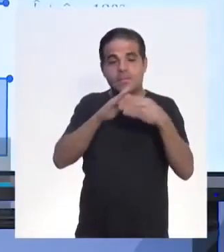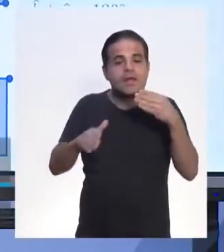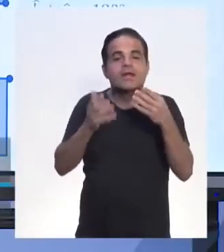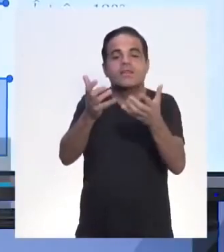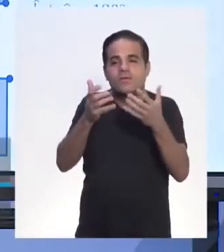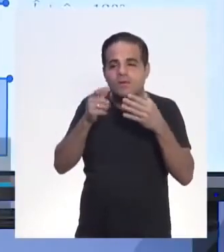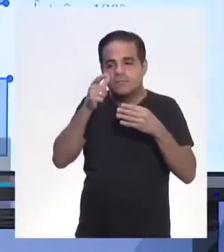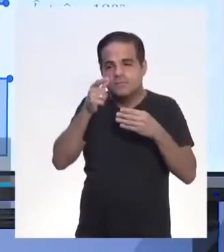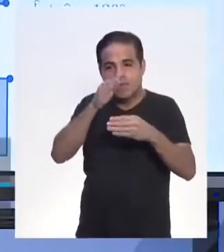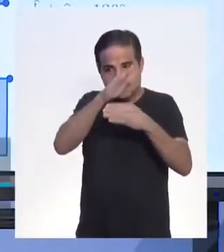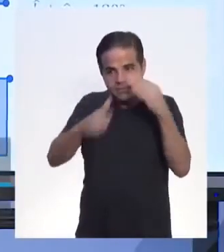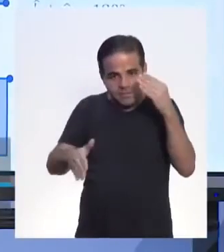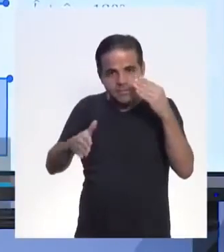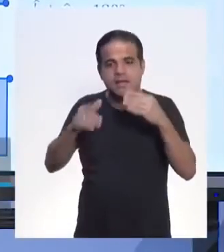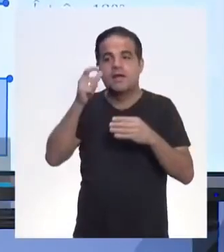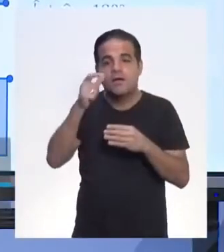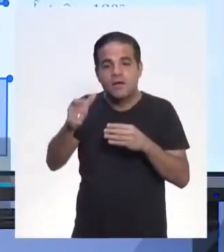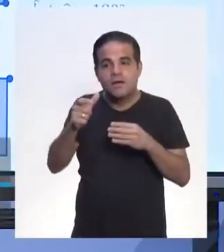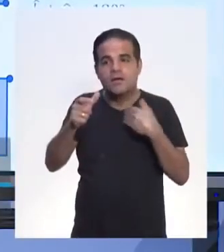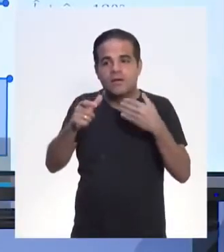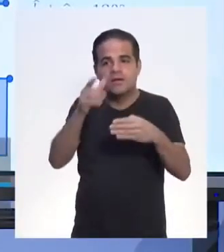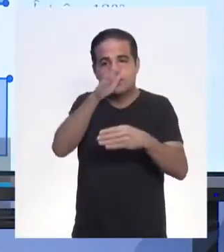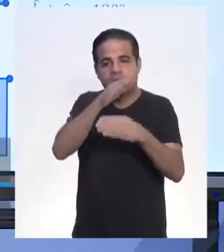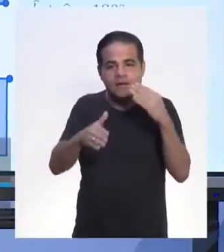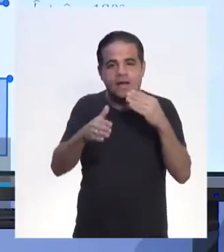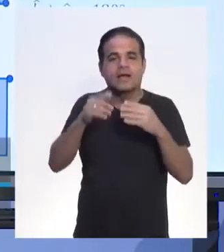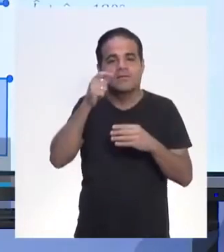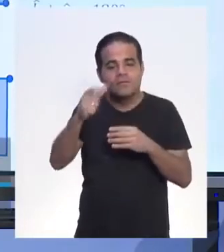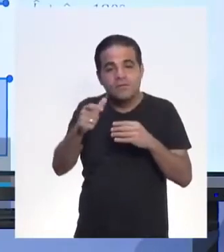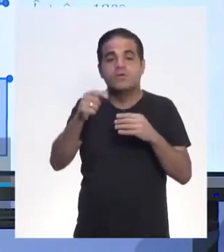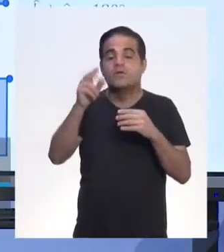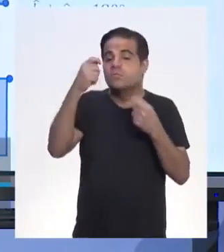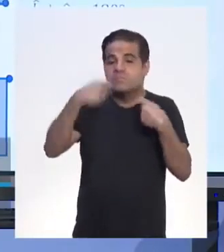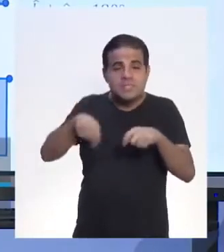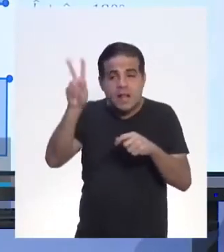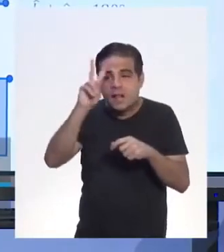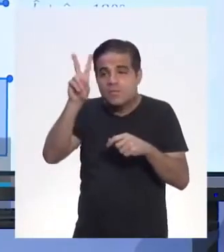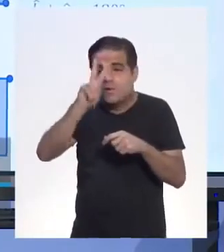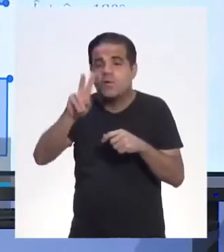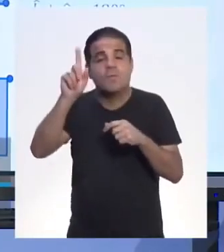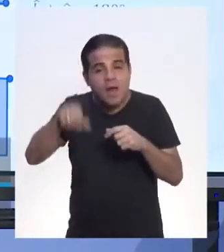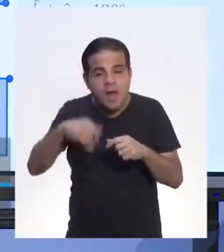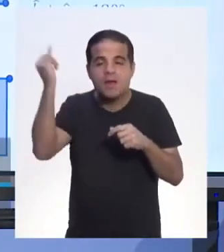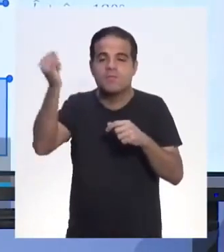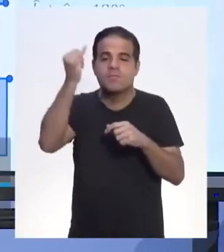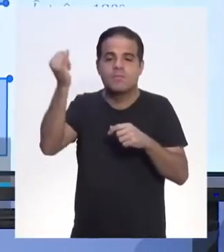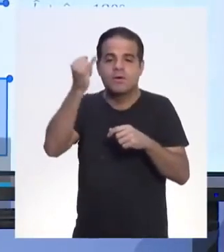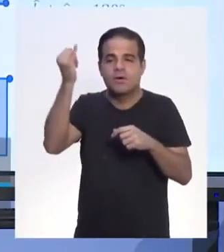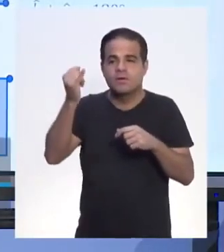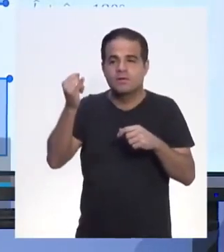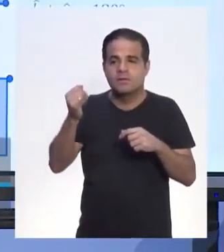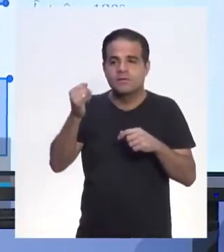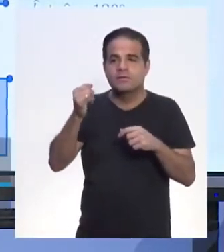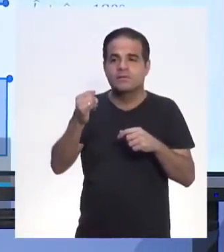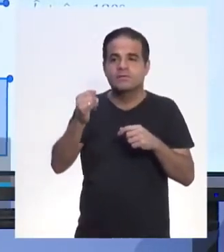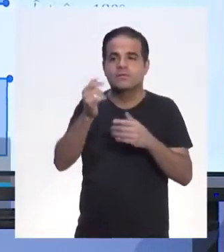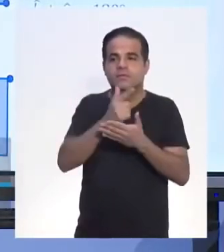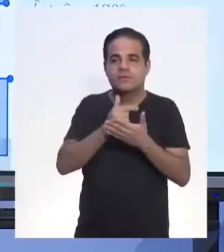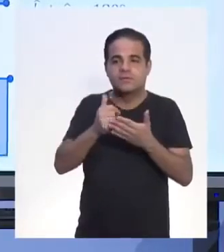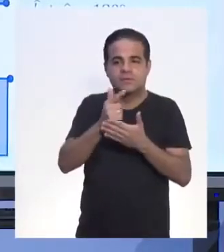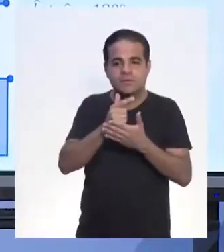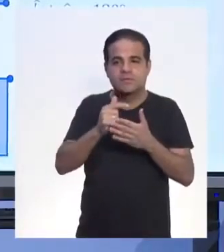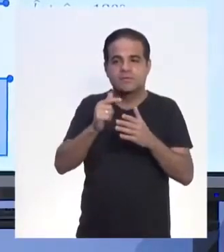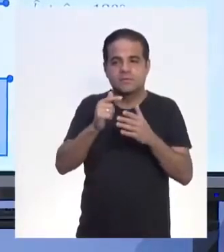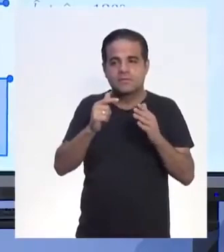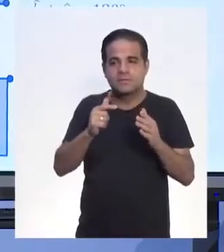vocês observem? Não precisa literalmente lembrar do nome, tá? É muito importante, mas não precisa especificamente lembrar